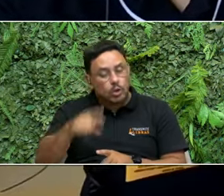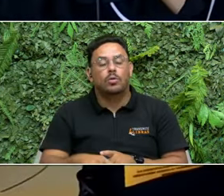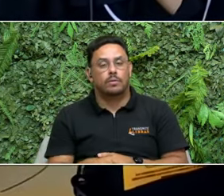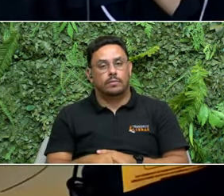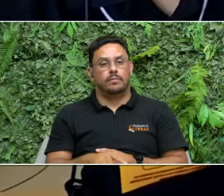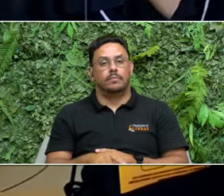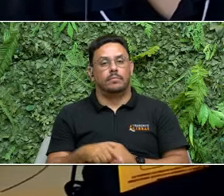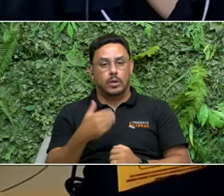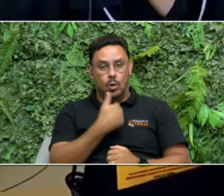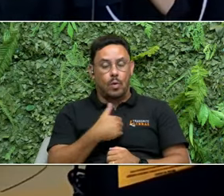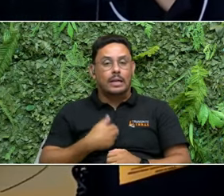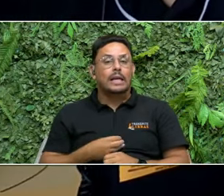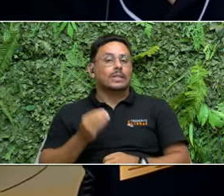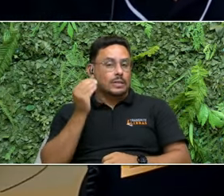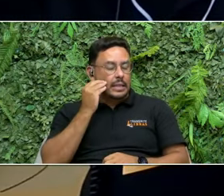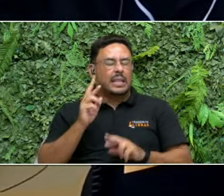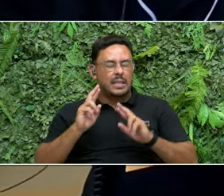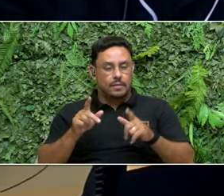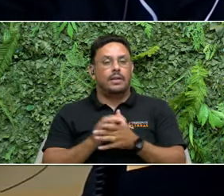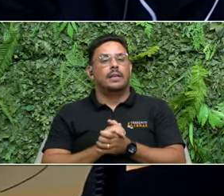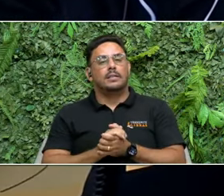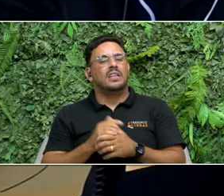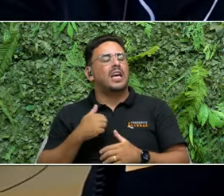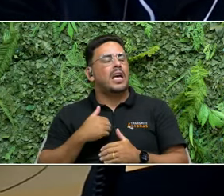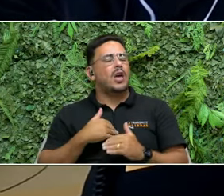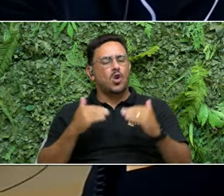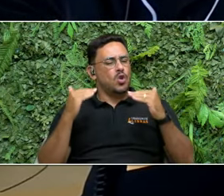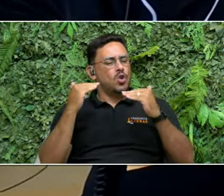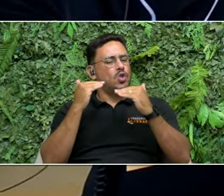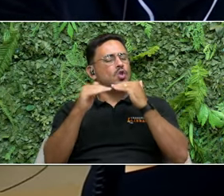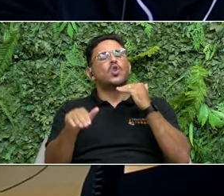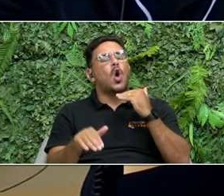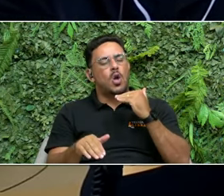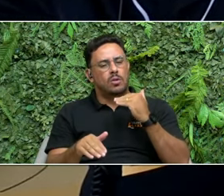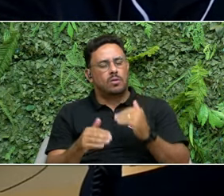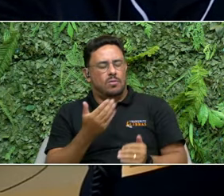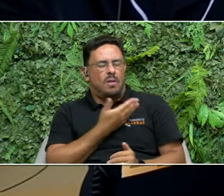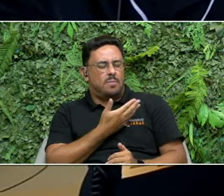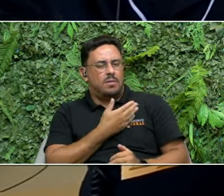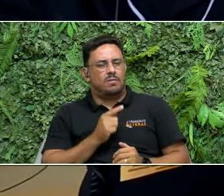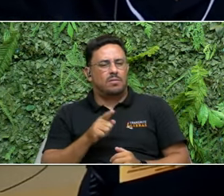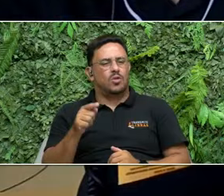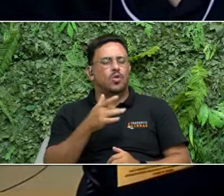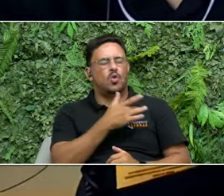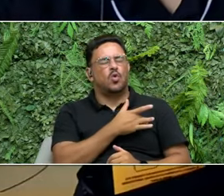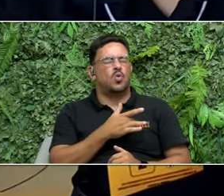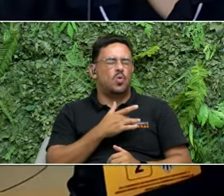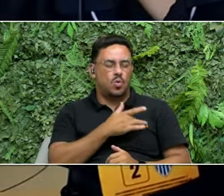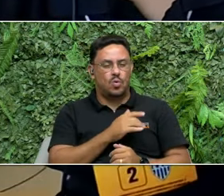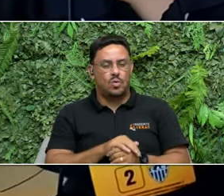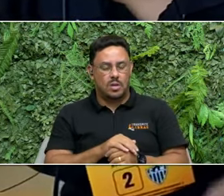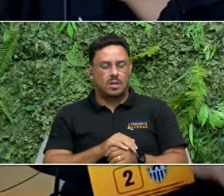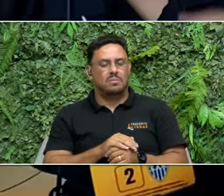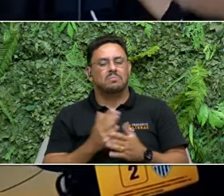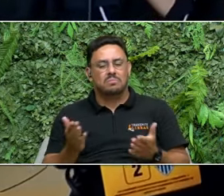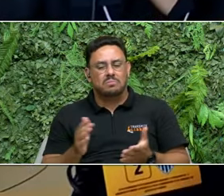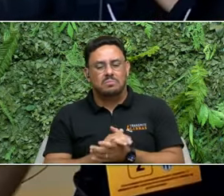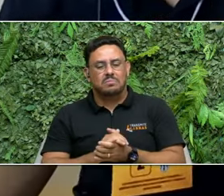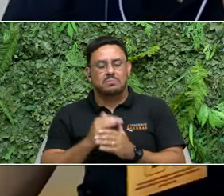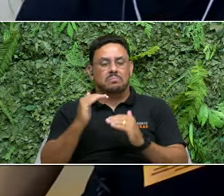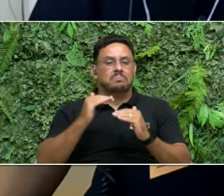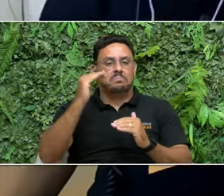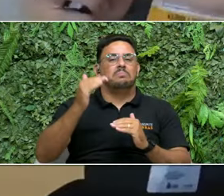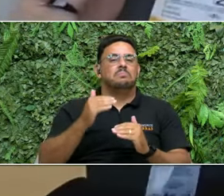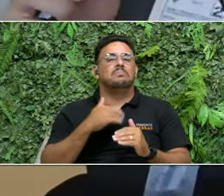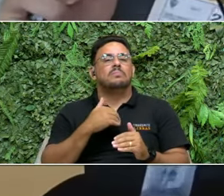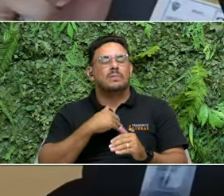o diferente B Eu discordo um pouco do meu amigo Gilbert Eu não consa o Cruzeiro PR não tá é um time que